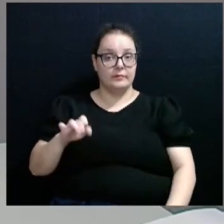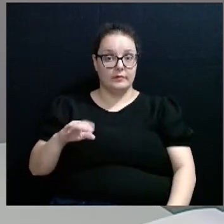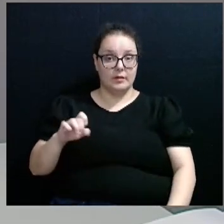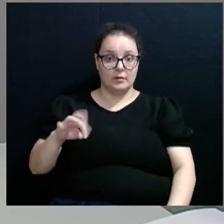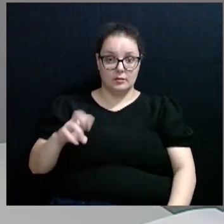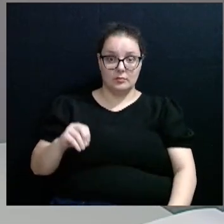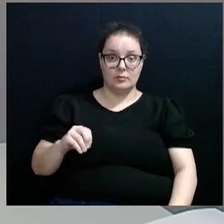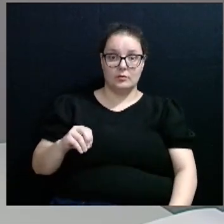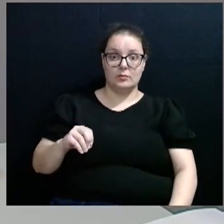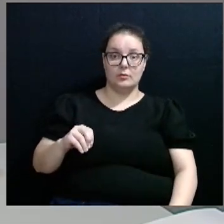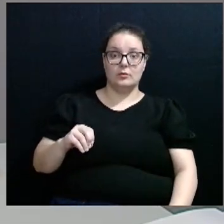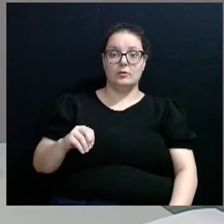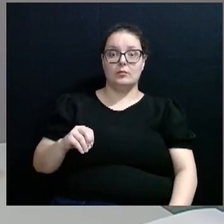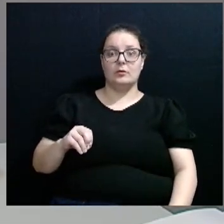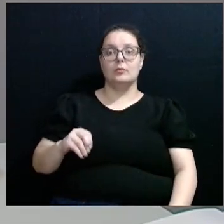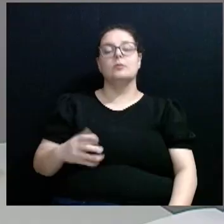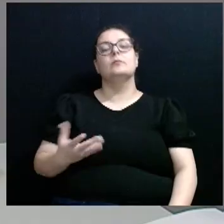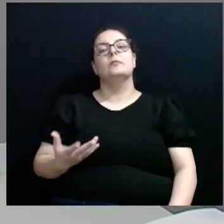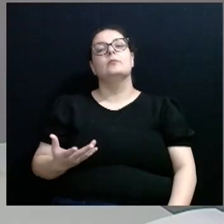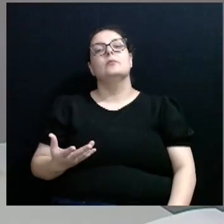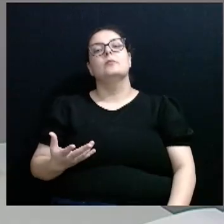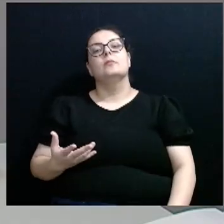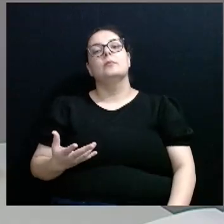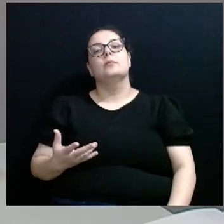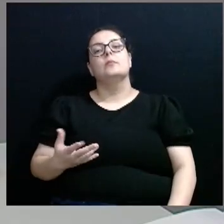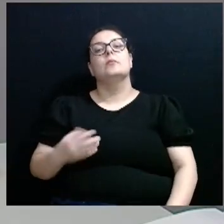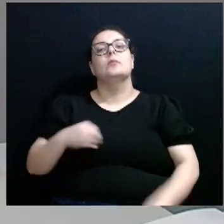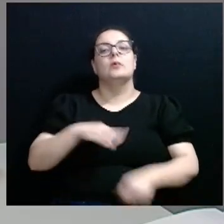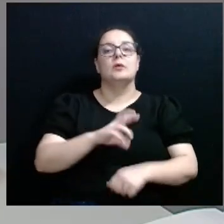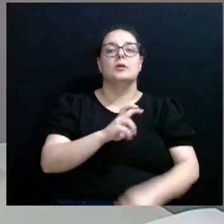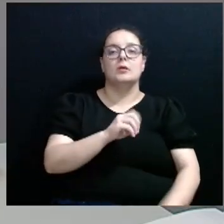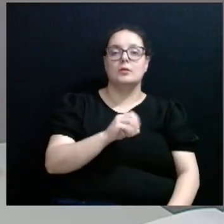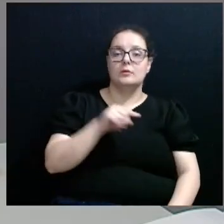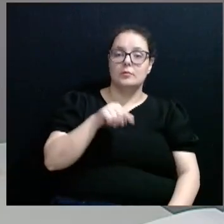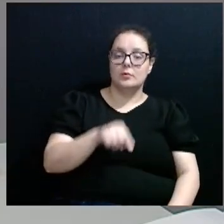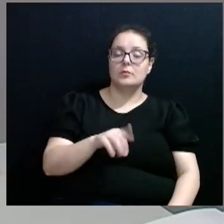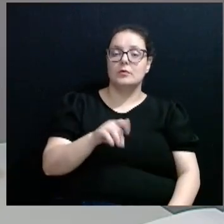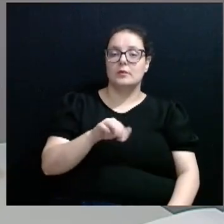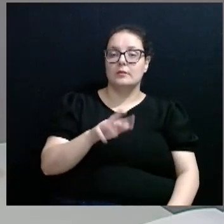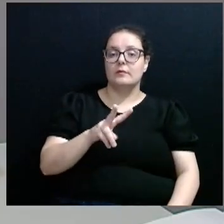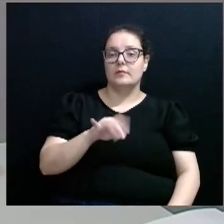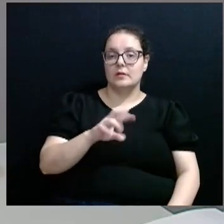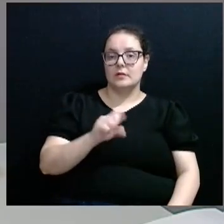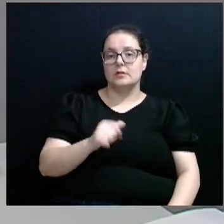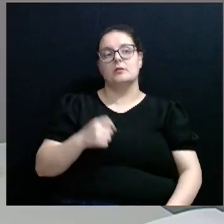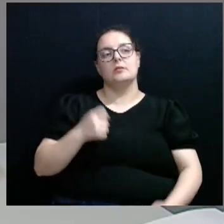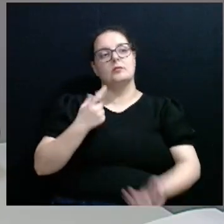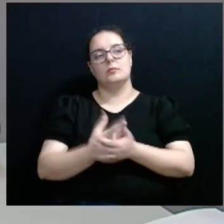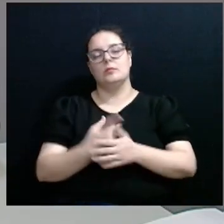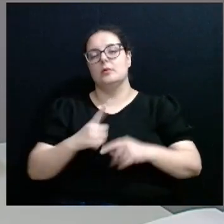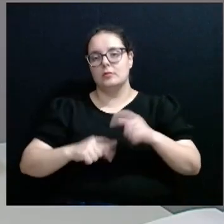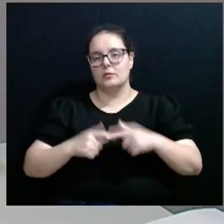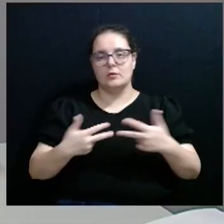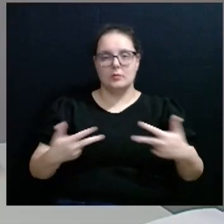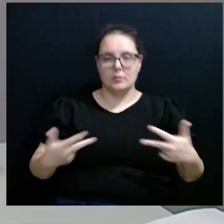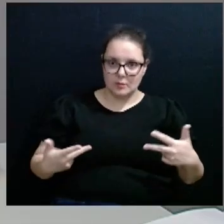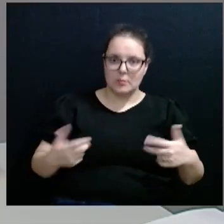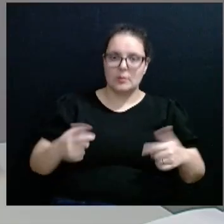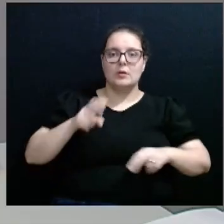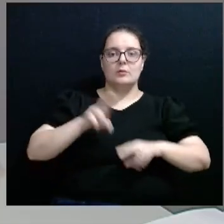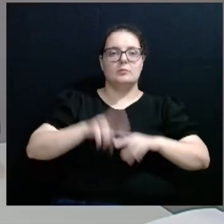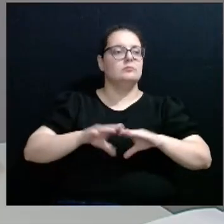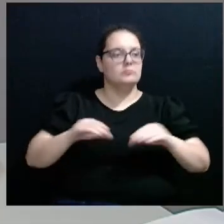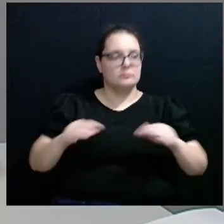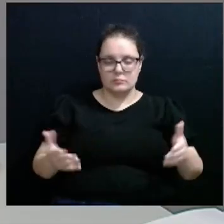R$ 200.000 para o Devisa, para fazer a compra de equipamentos mobiliários que são necessários